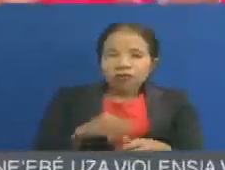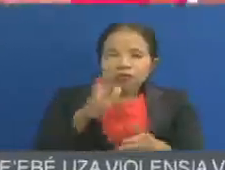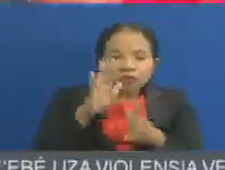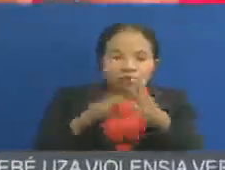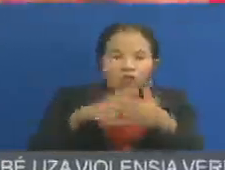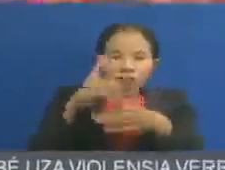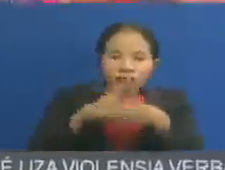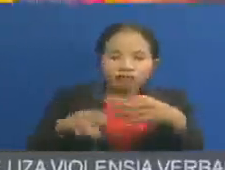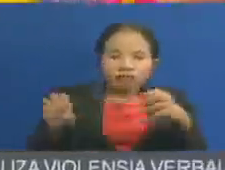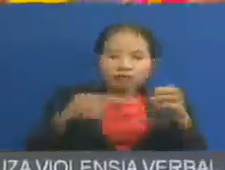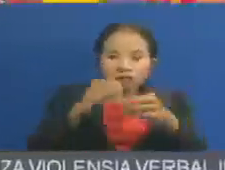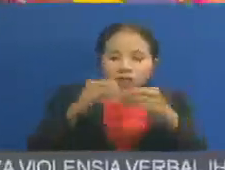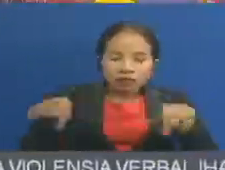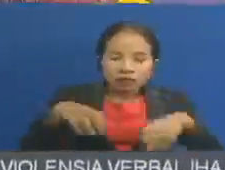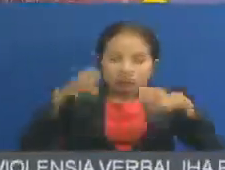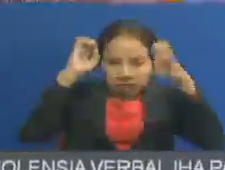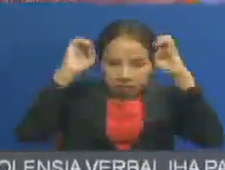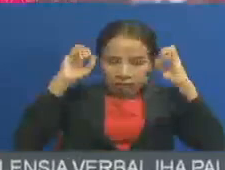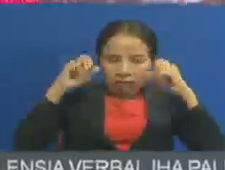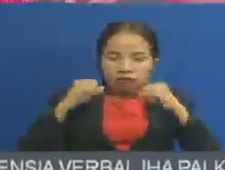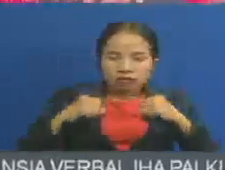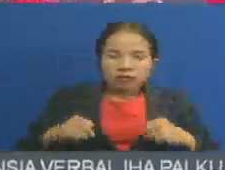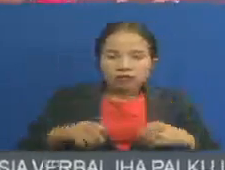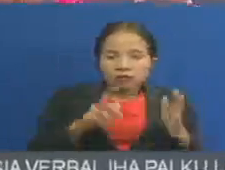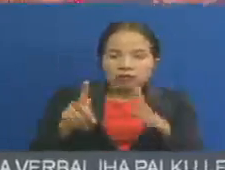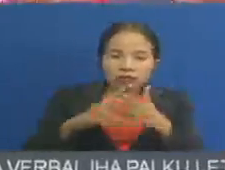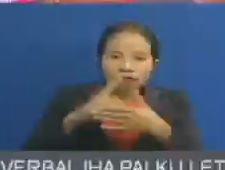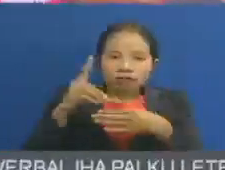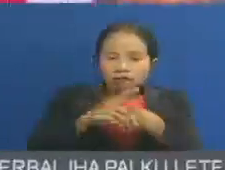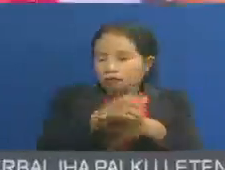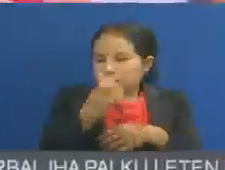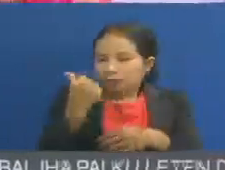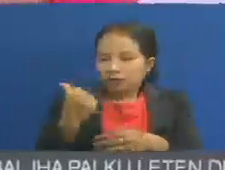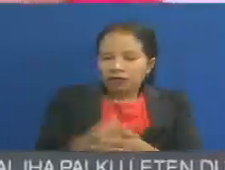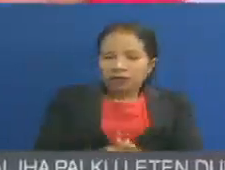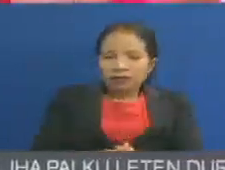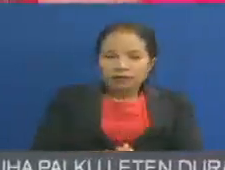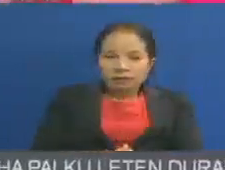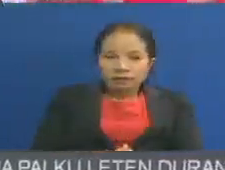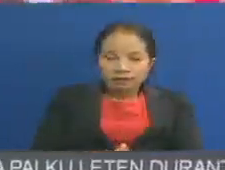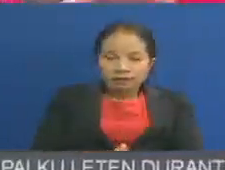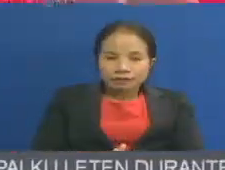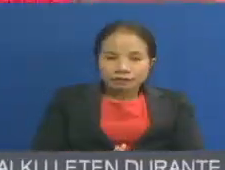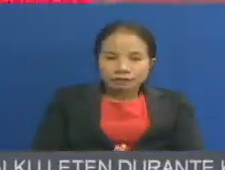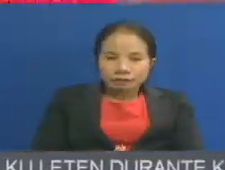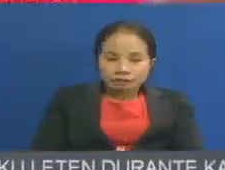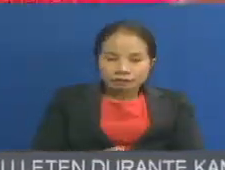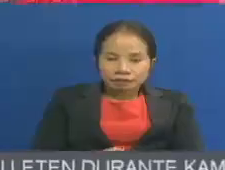e o setor educação, saúde no plano de desenvolvimento Siracelo. Nuno Moraes, Matias